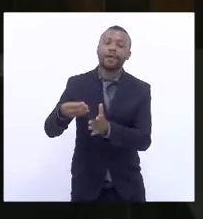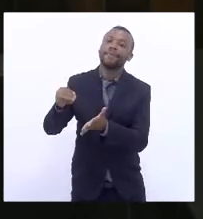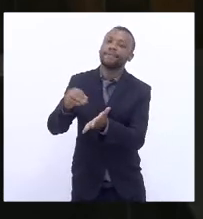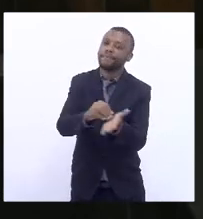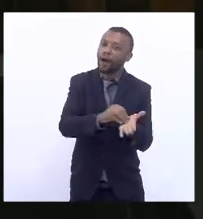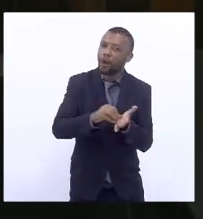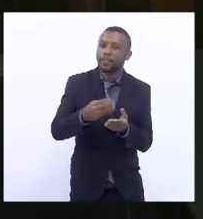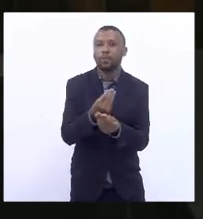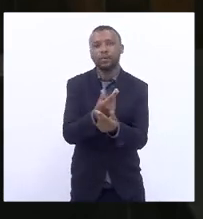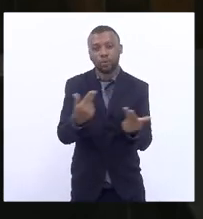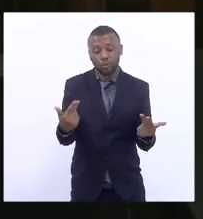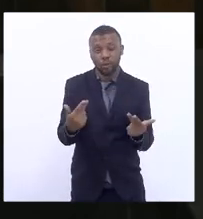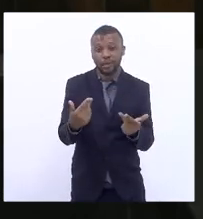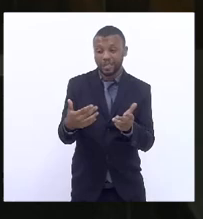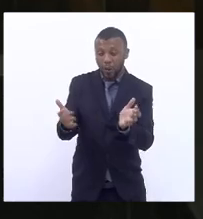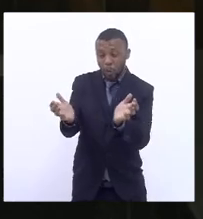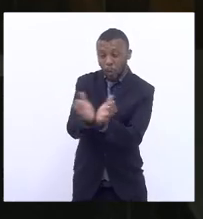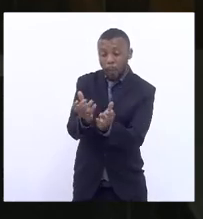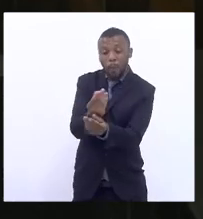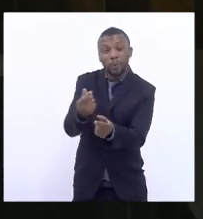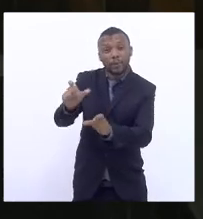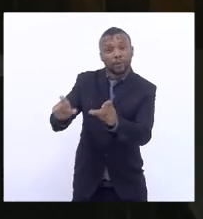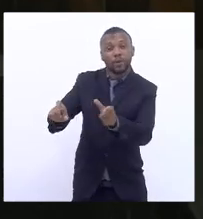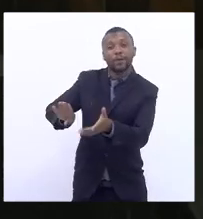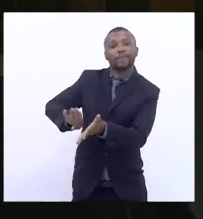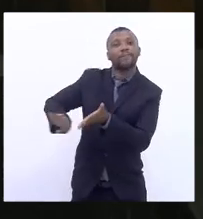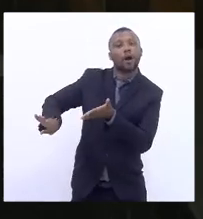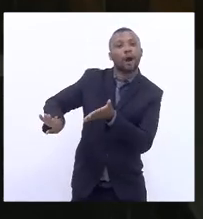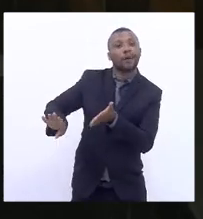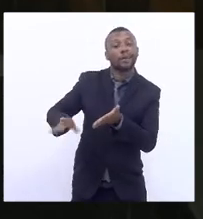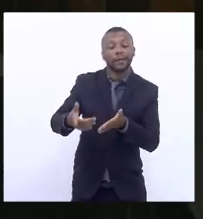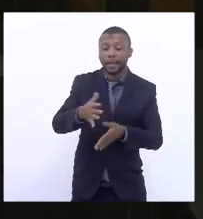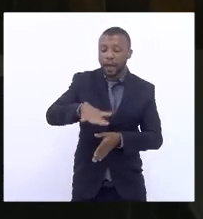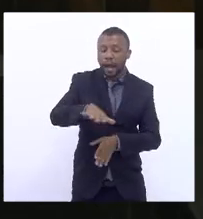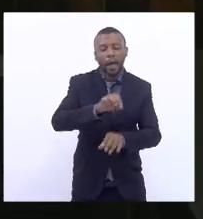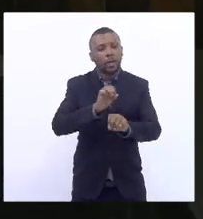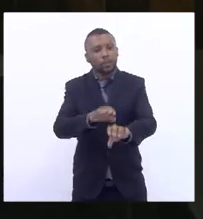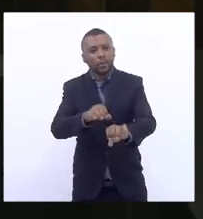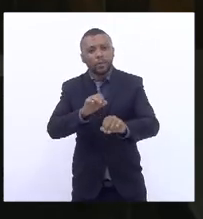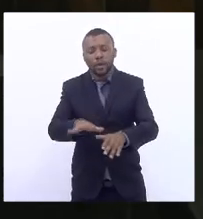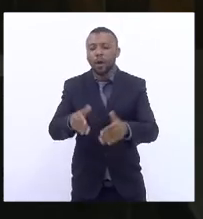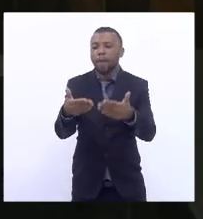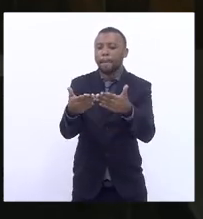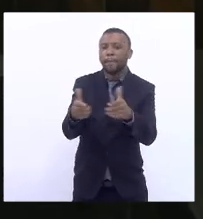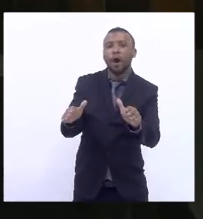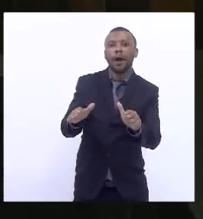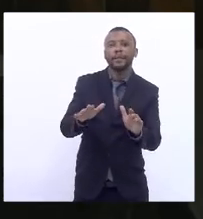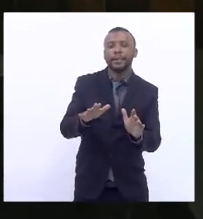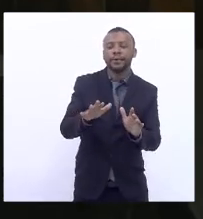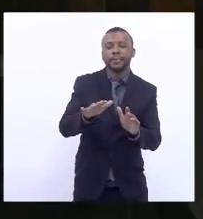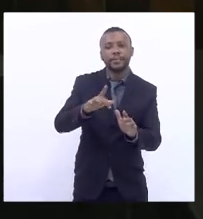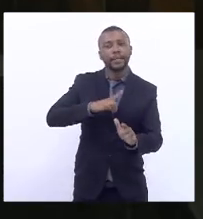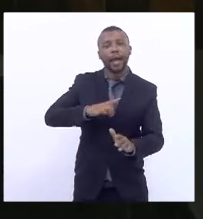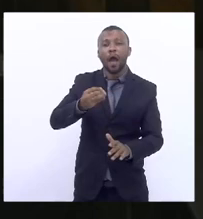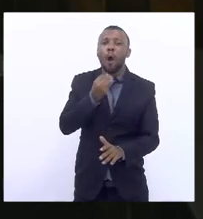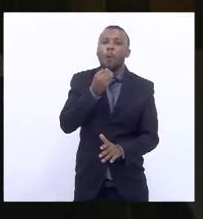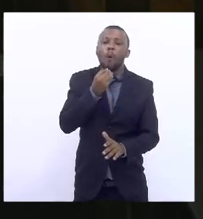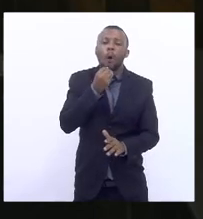muita gente de fora. E a educação precisa ser uma porta que abre o mundo para tantas